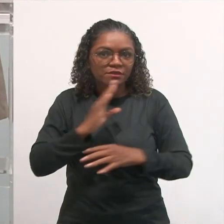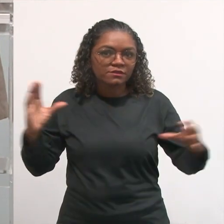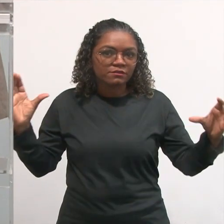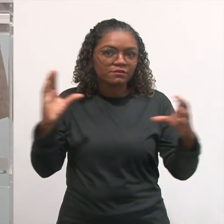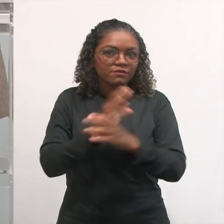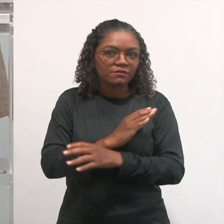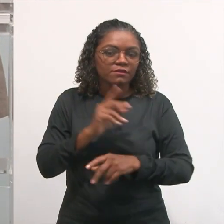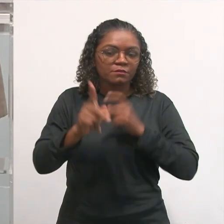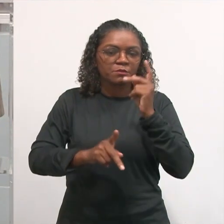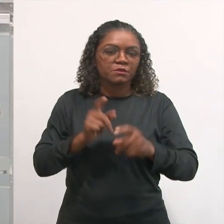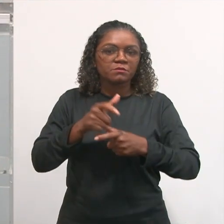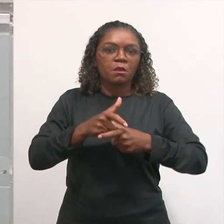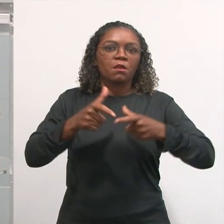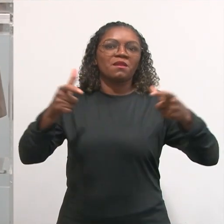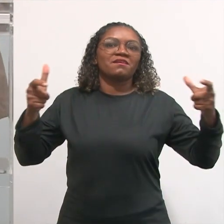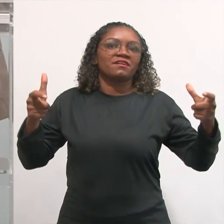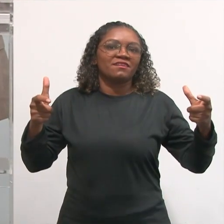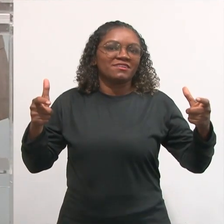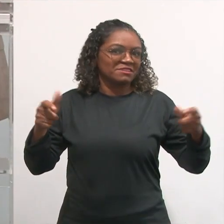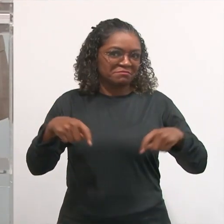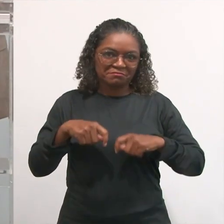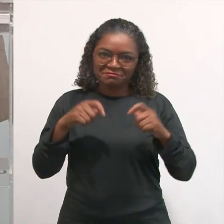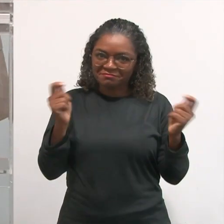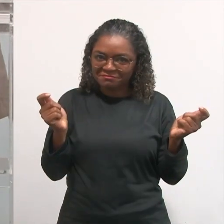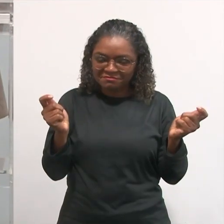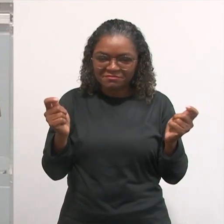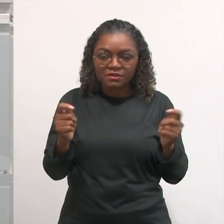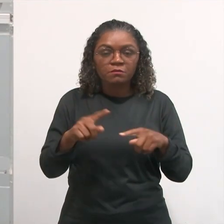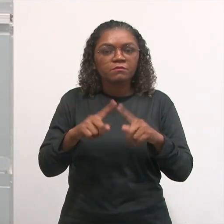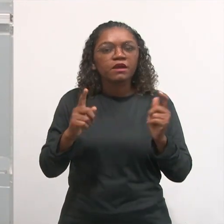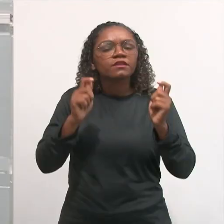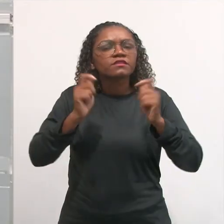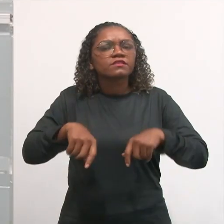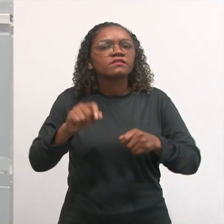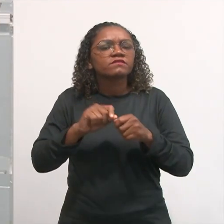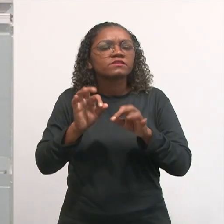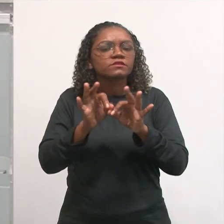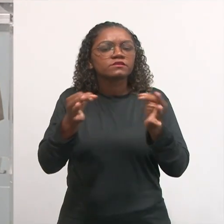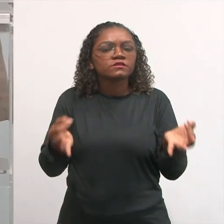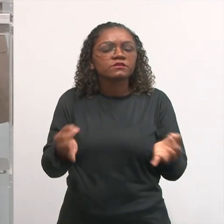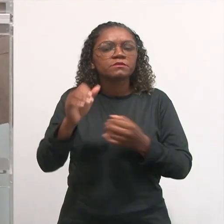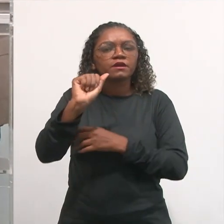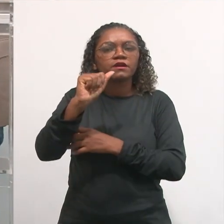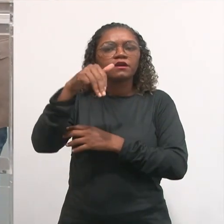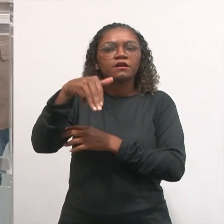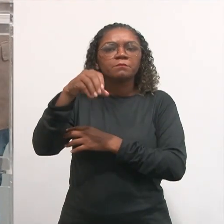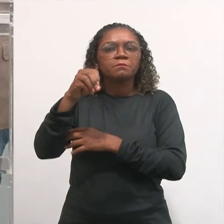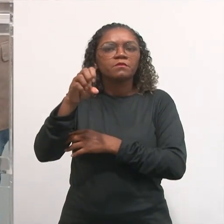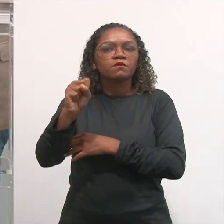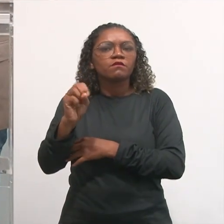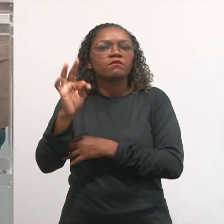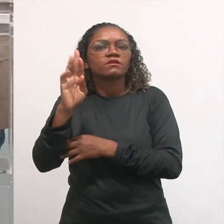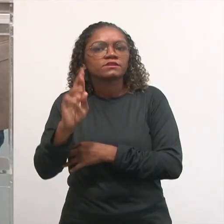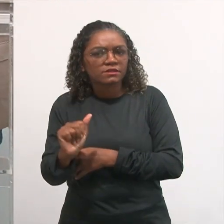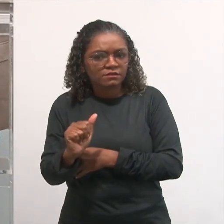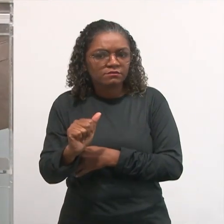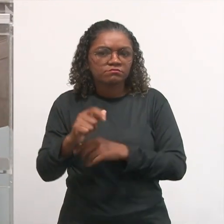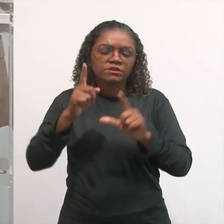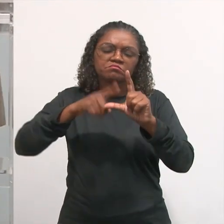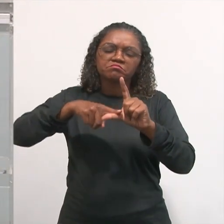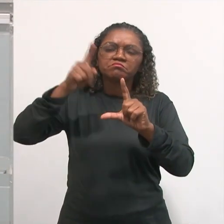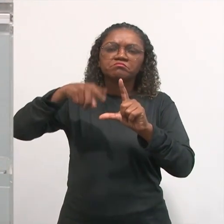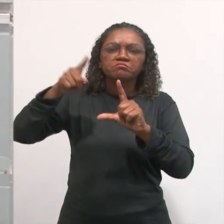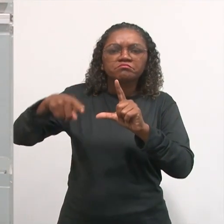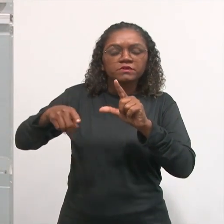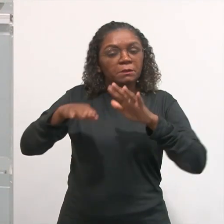uma amostra, né? Desses 1000 eu faço uma amostra, e aí dependendo do meu método estatístico eu preciso